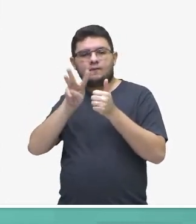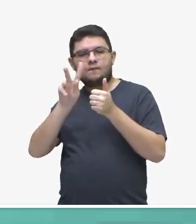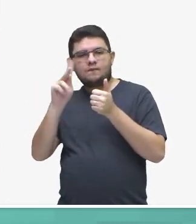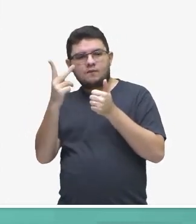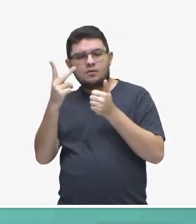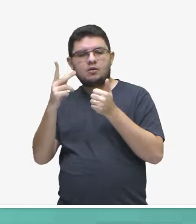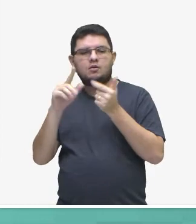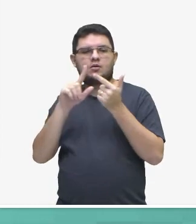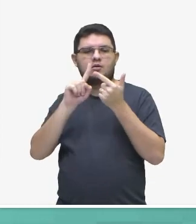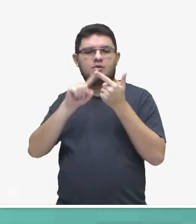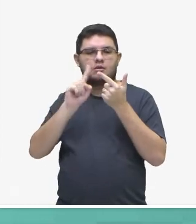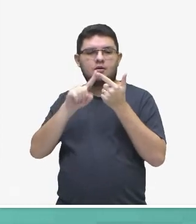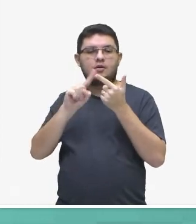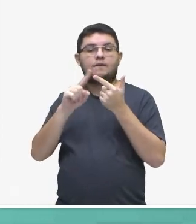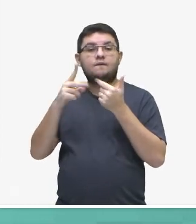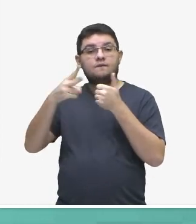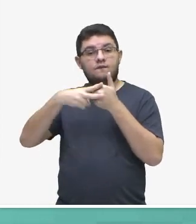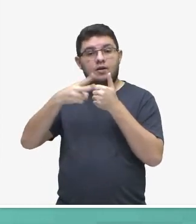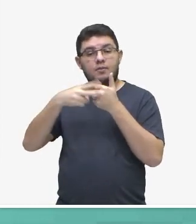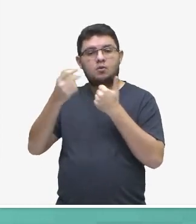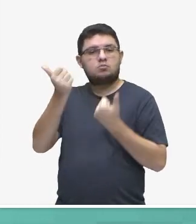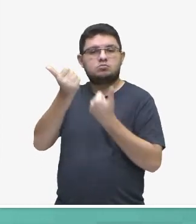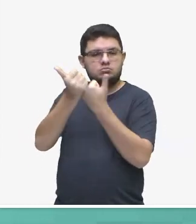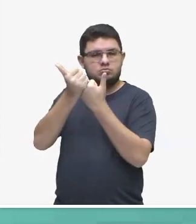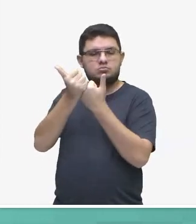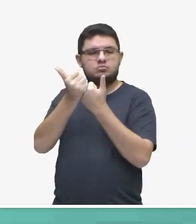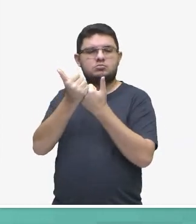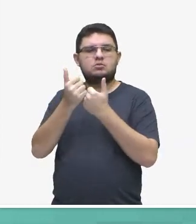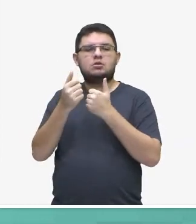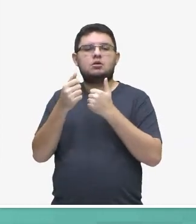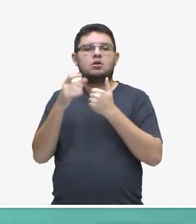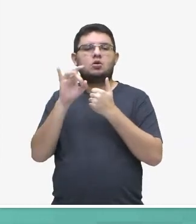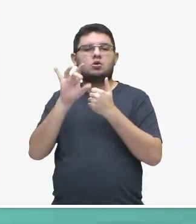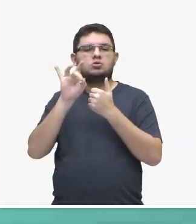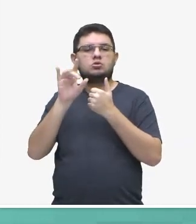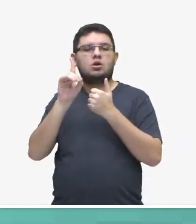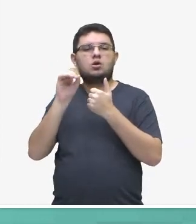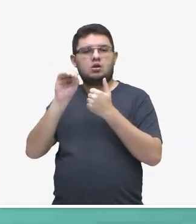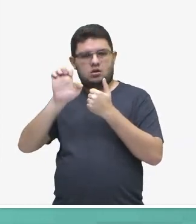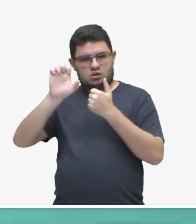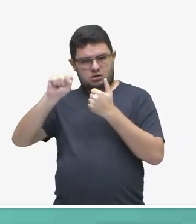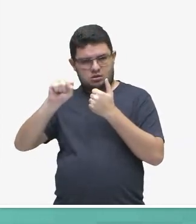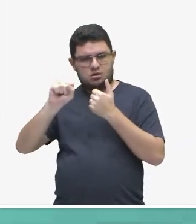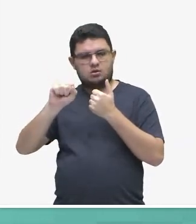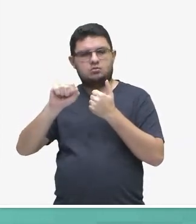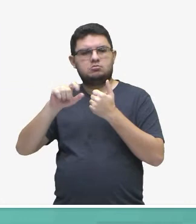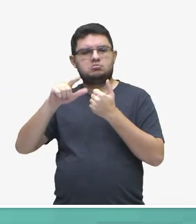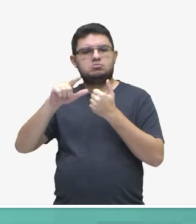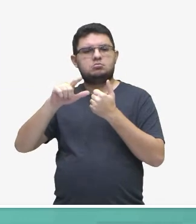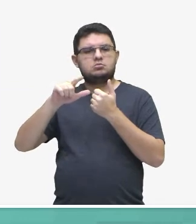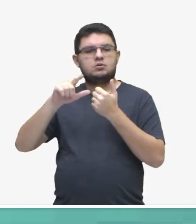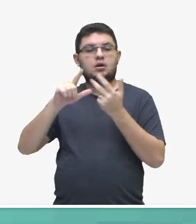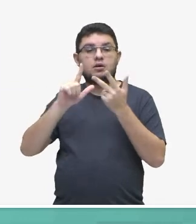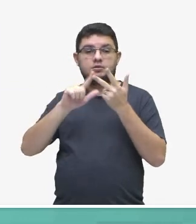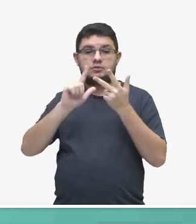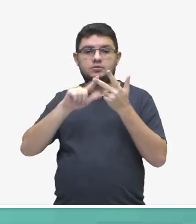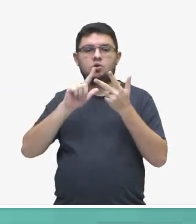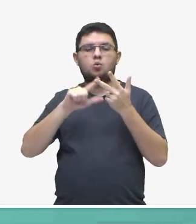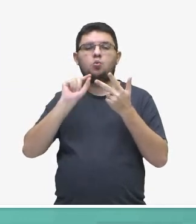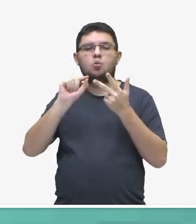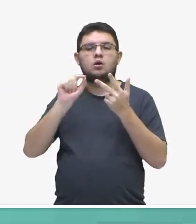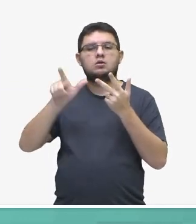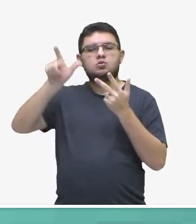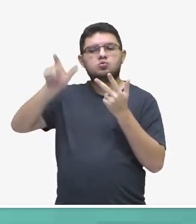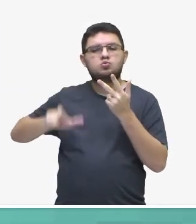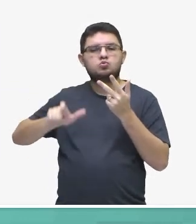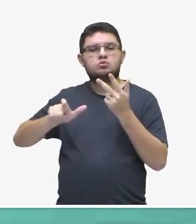auxiliary verb, o verbo auxiliar, que nesse caso nós vamos trabalhar somente com o das, né? Depois nós temos o sujeito e,